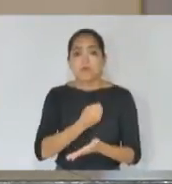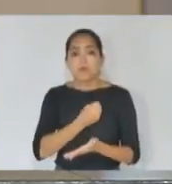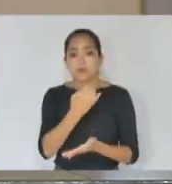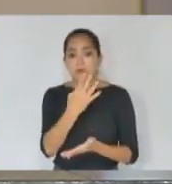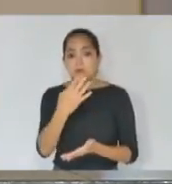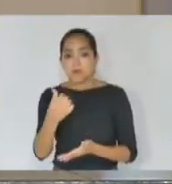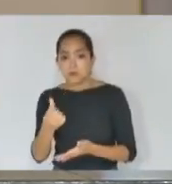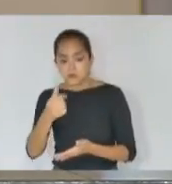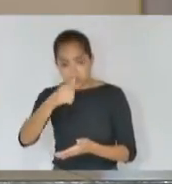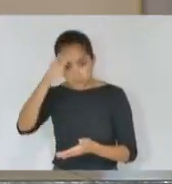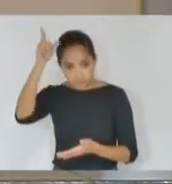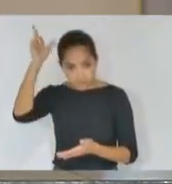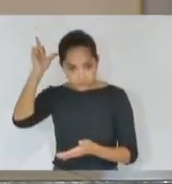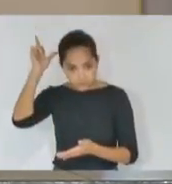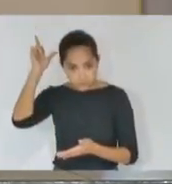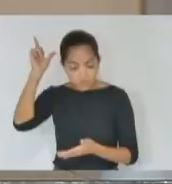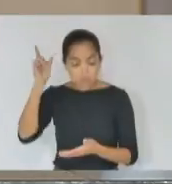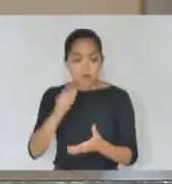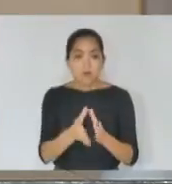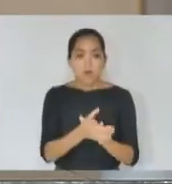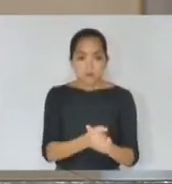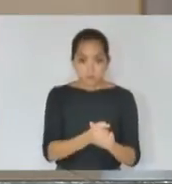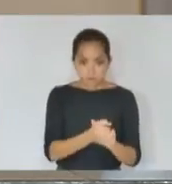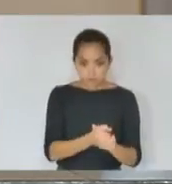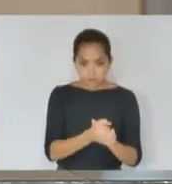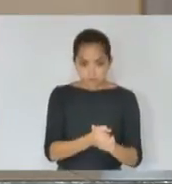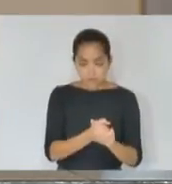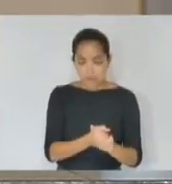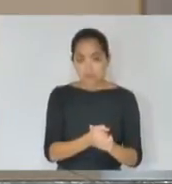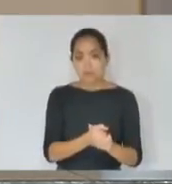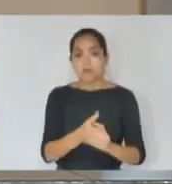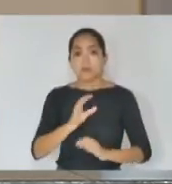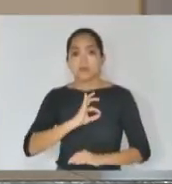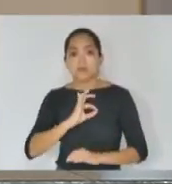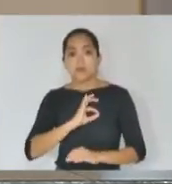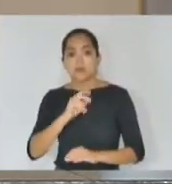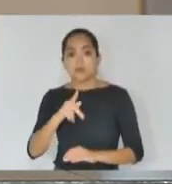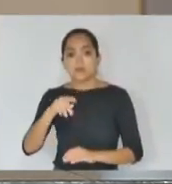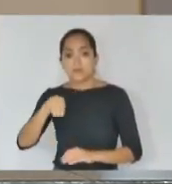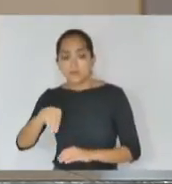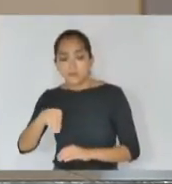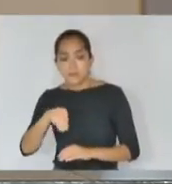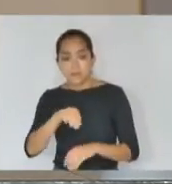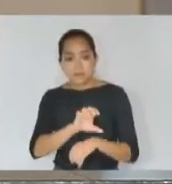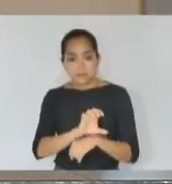deputado Sargento Lima, cumprimento o comandante-geral da Polícia Militar de Santa Catarina,